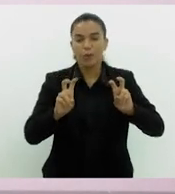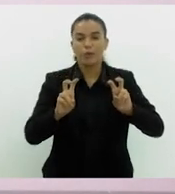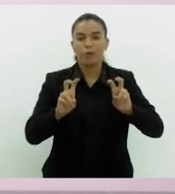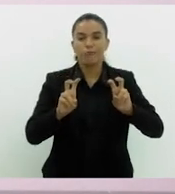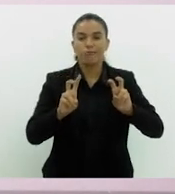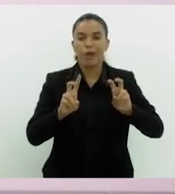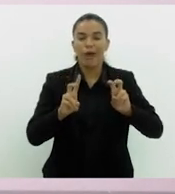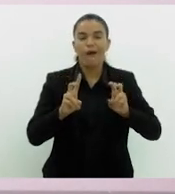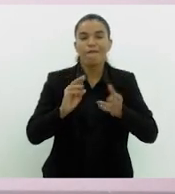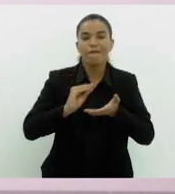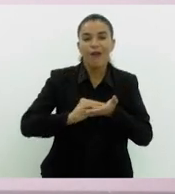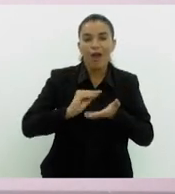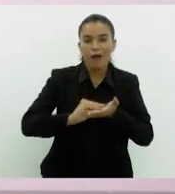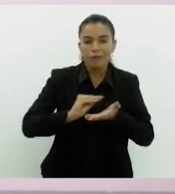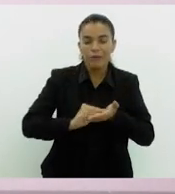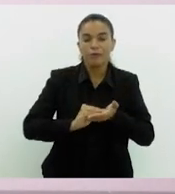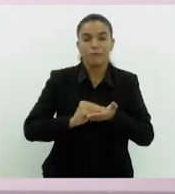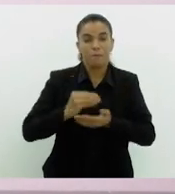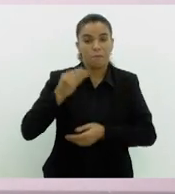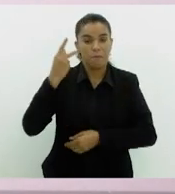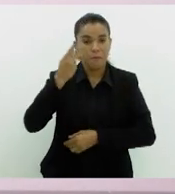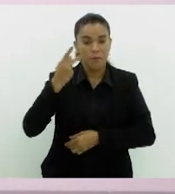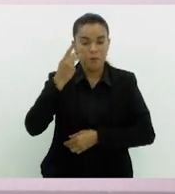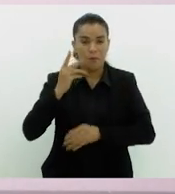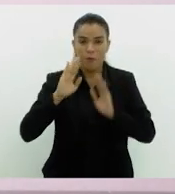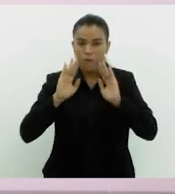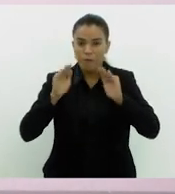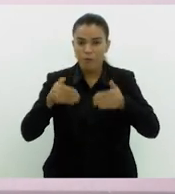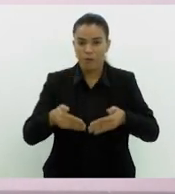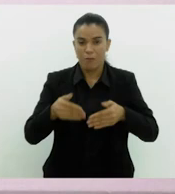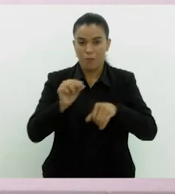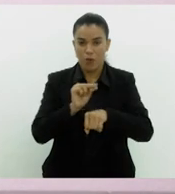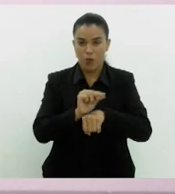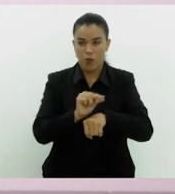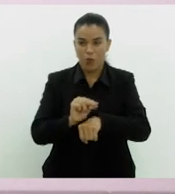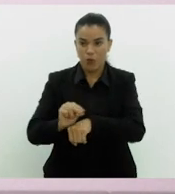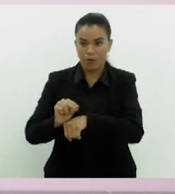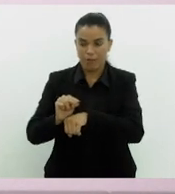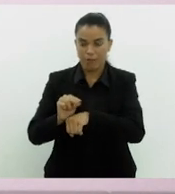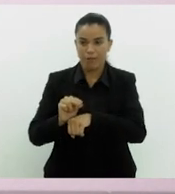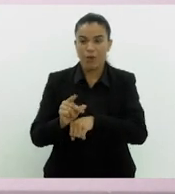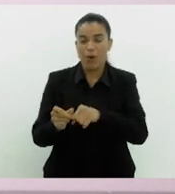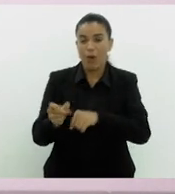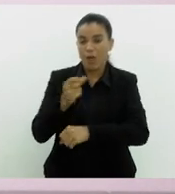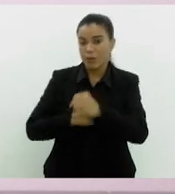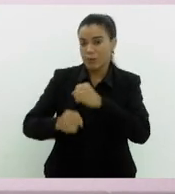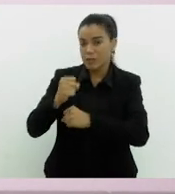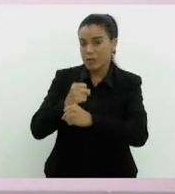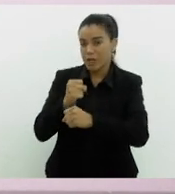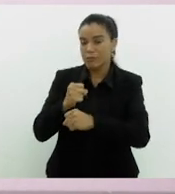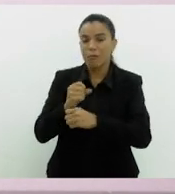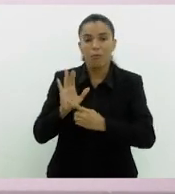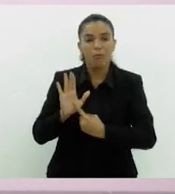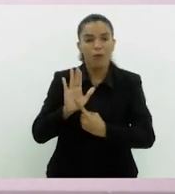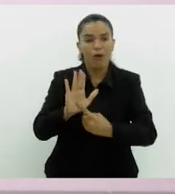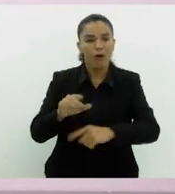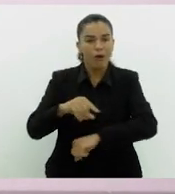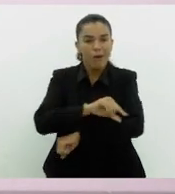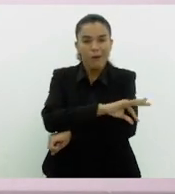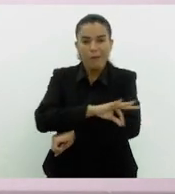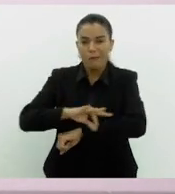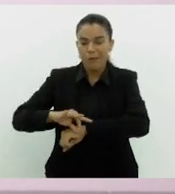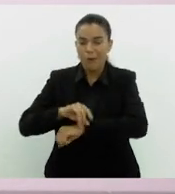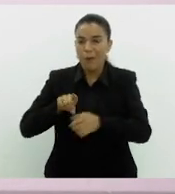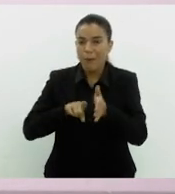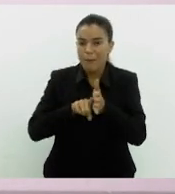acompanha a falta de política pública voltada para o cuidado, né? Então, a gente lançou, ano passado, o Mapa da Desigualdade, que é uma pesquisa